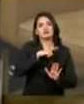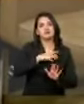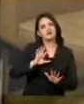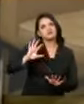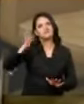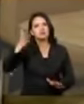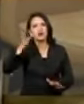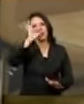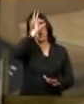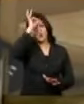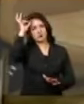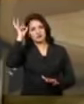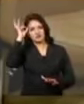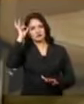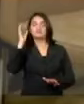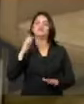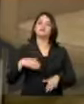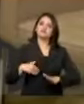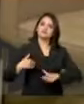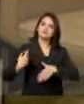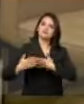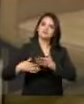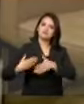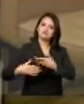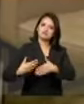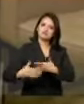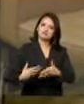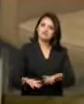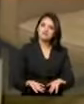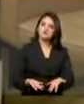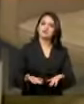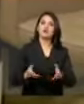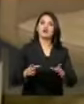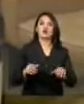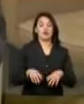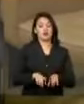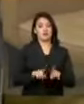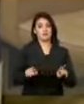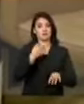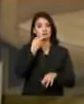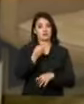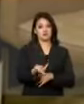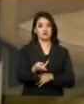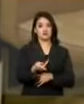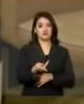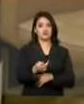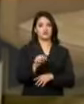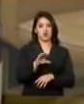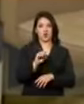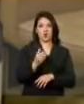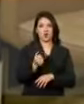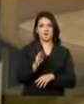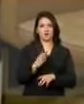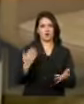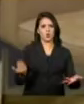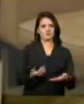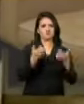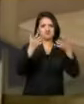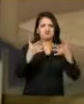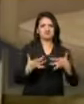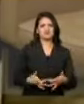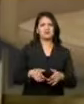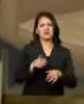Evoluímos para dizer a Vossas Excelências, é isso que a ordem traz como aprofundamento da